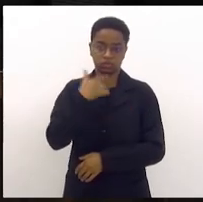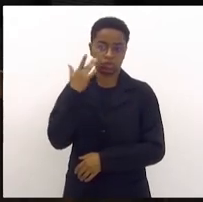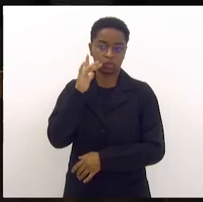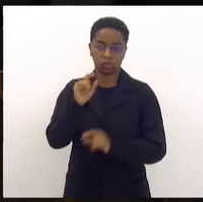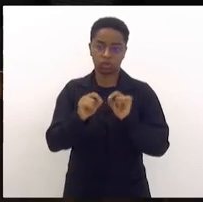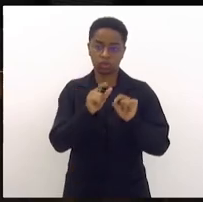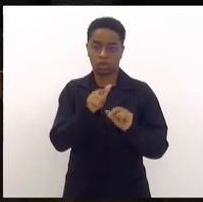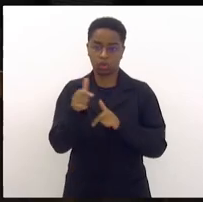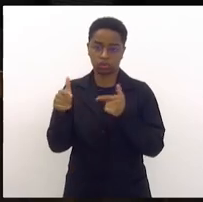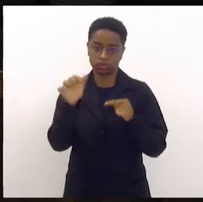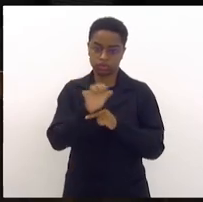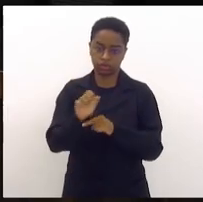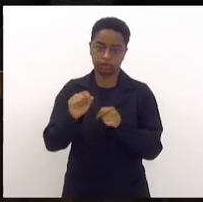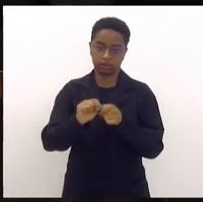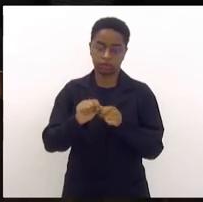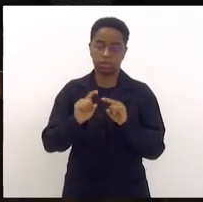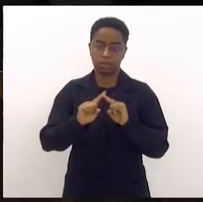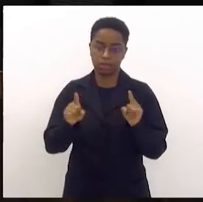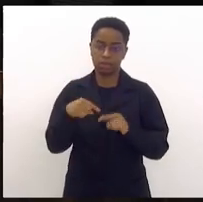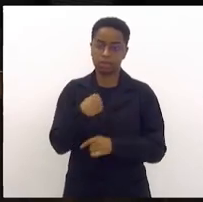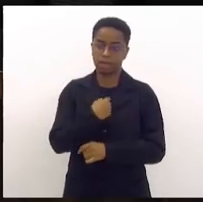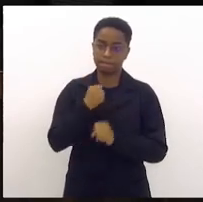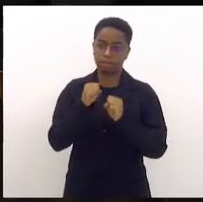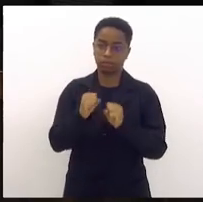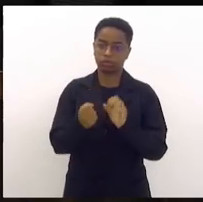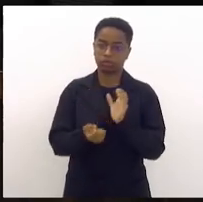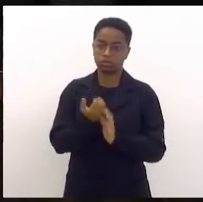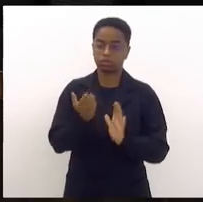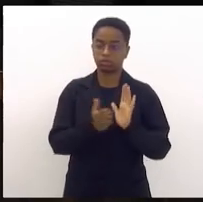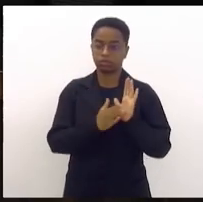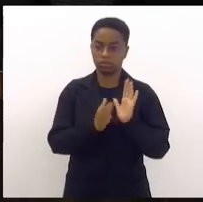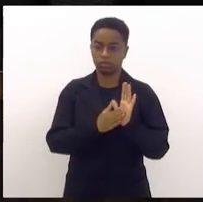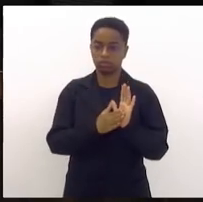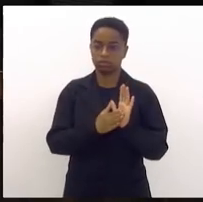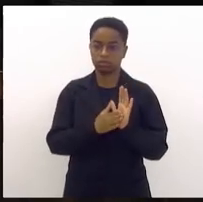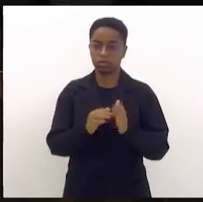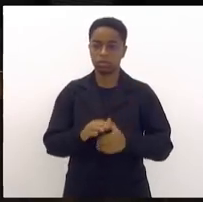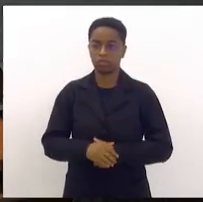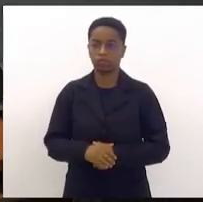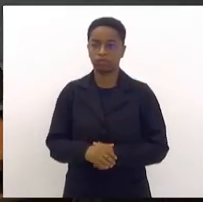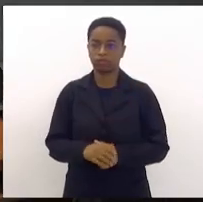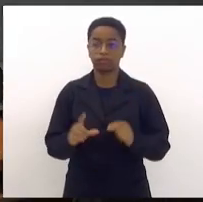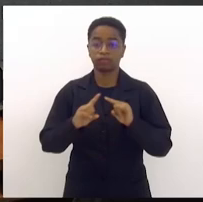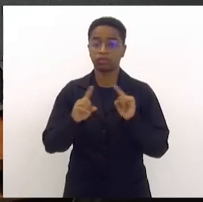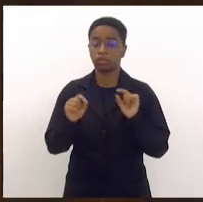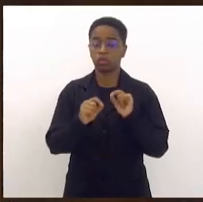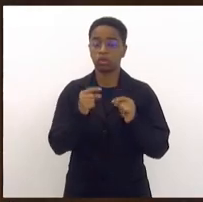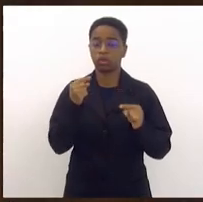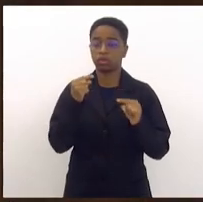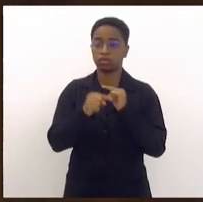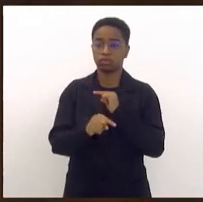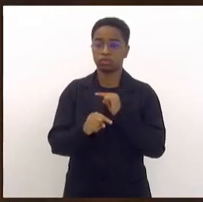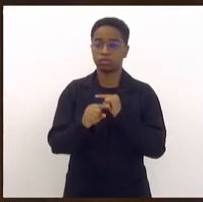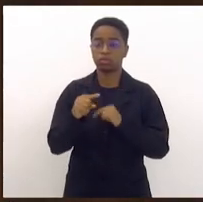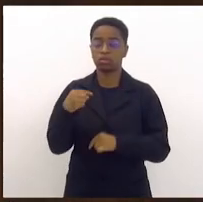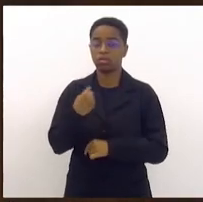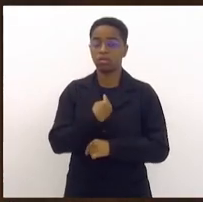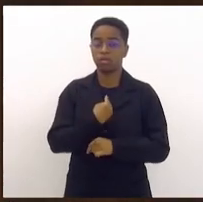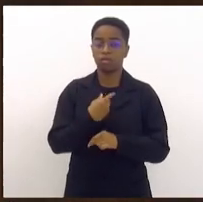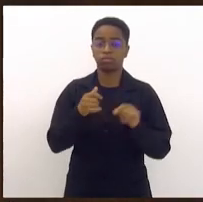estados farão, mas a gente poderia fazer, é uma proposta que a gente coloca aqui. Mas o que aqui fica incoerente, presidente, é a gente fazer toda